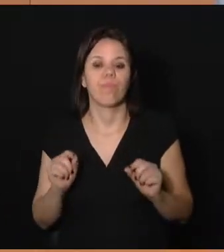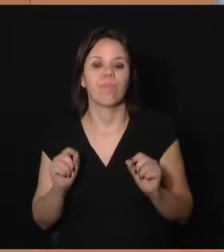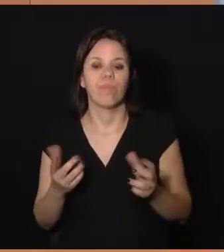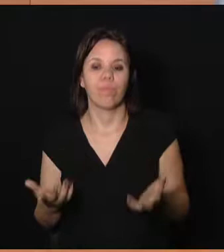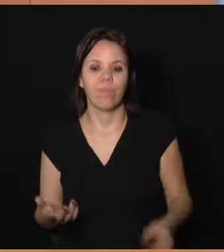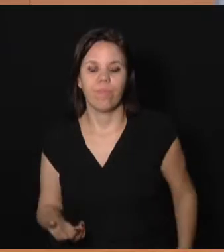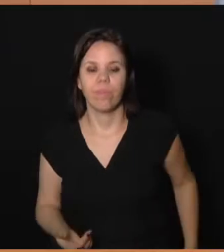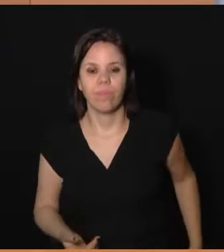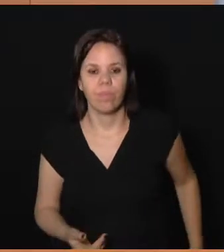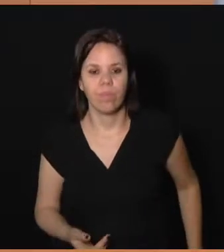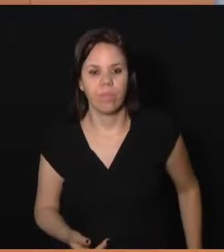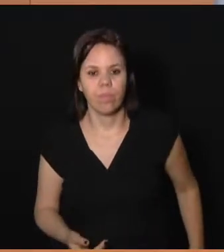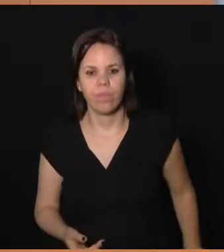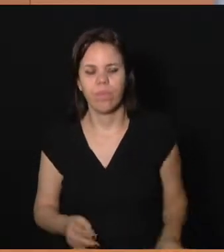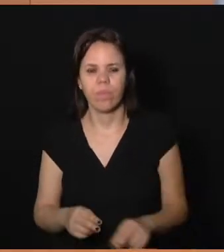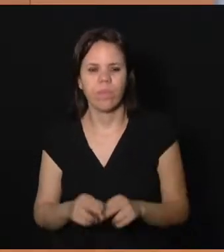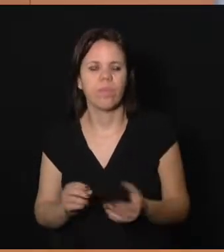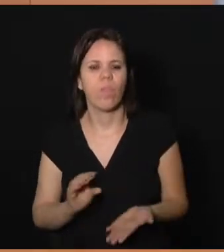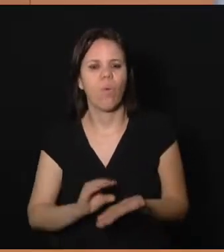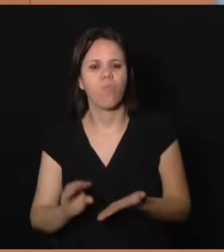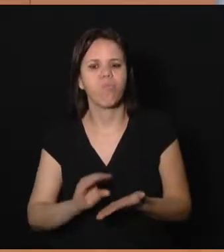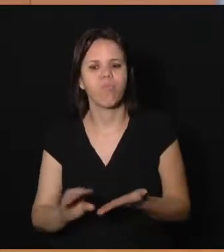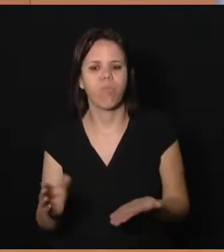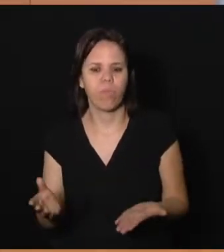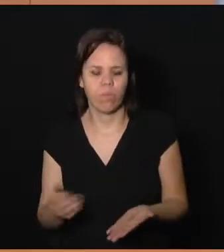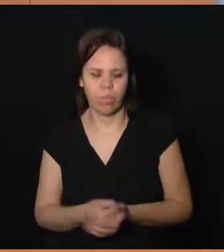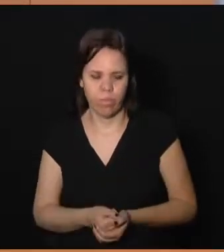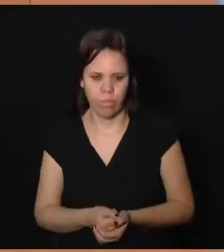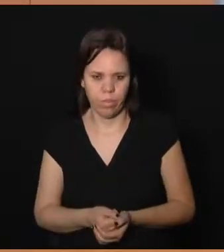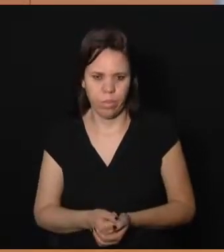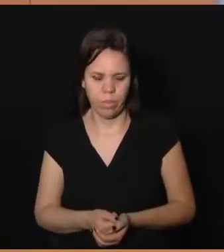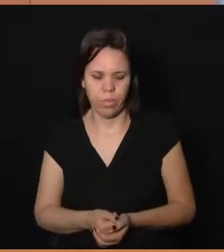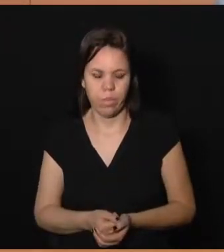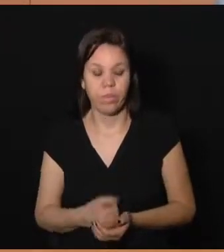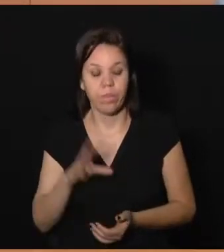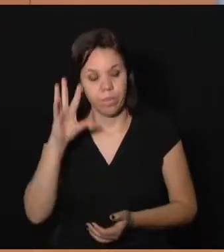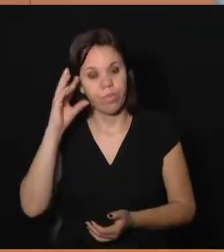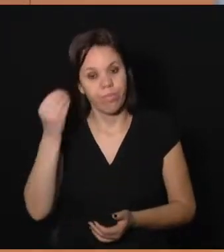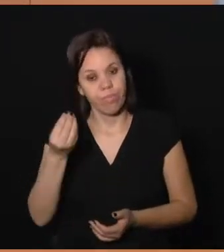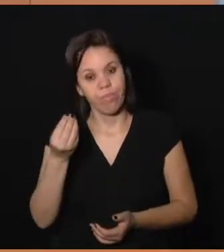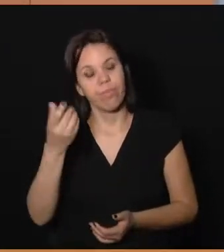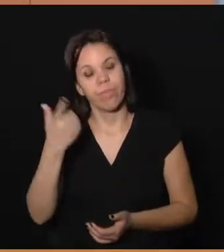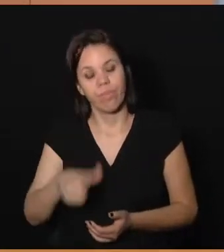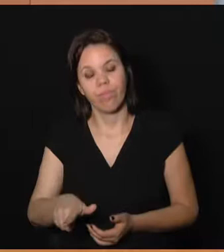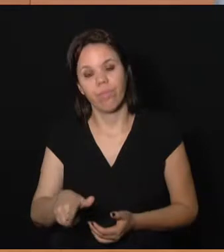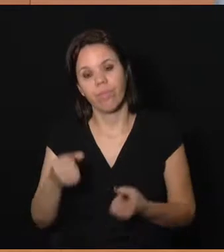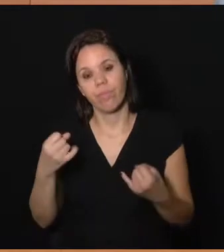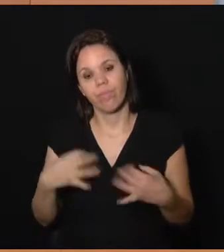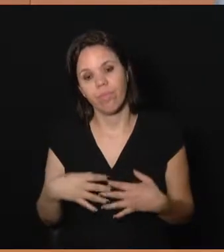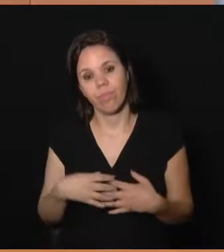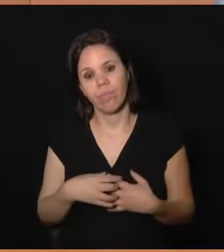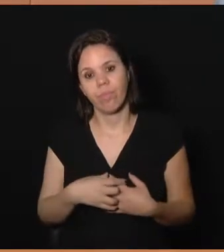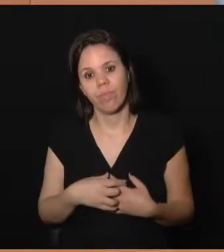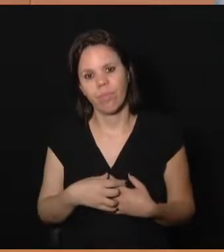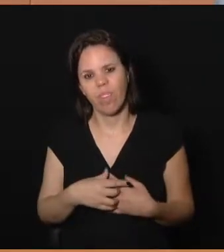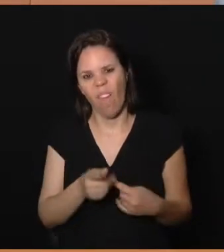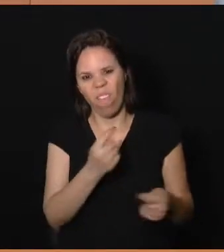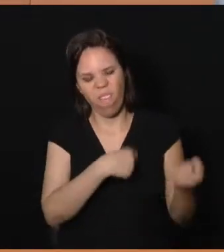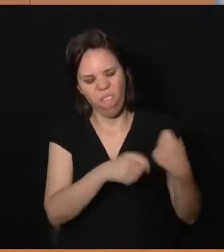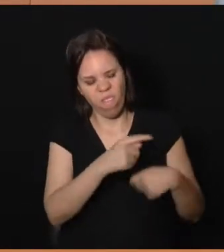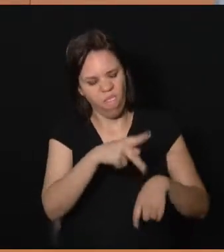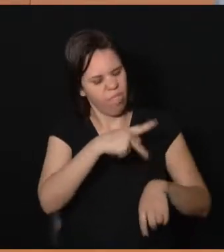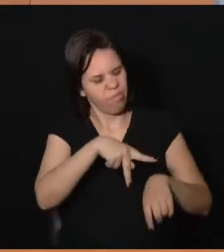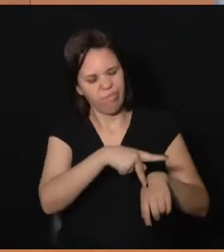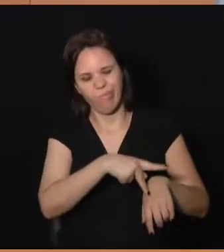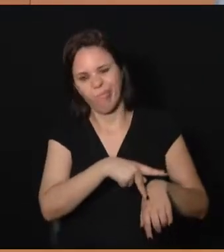de contingenciamento de verba, né? A gente entende, de novo, a situação econômica do